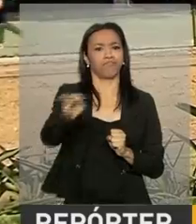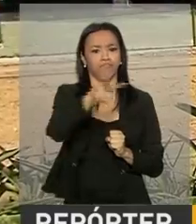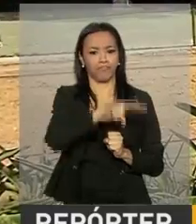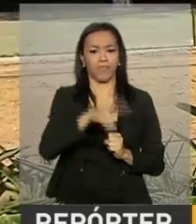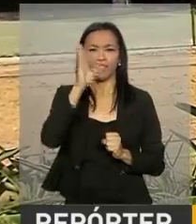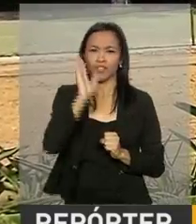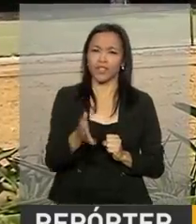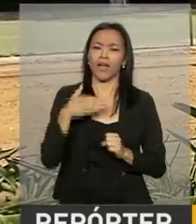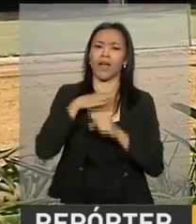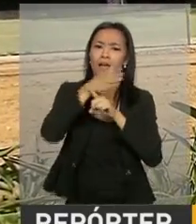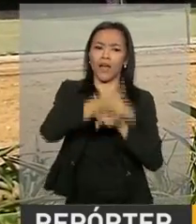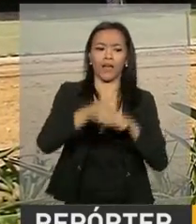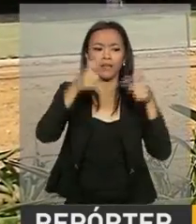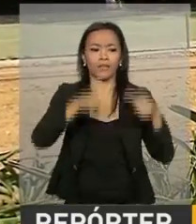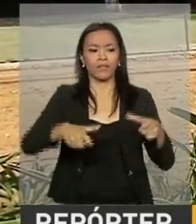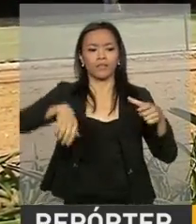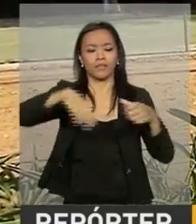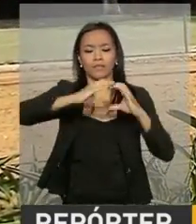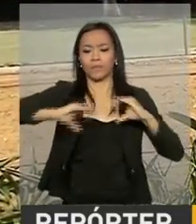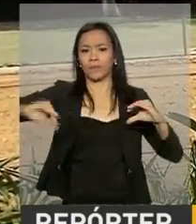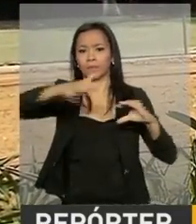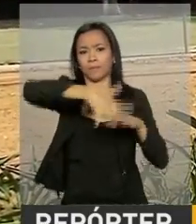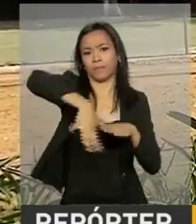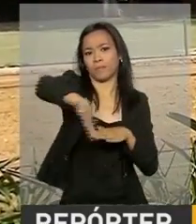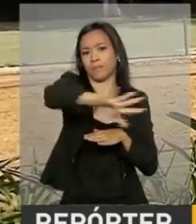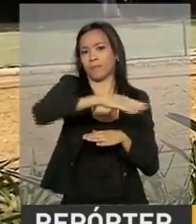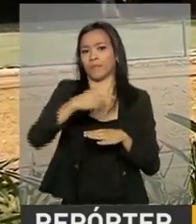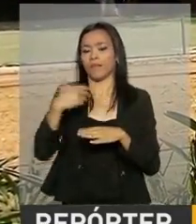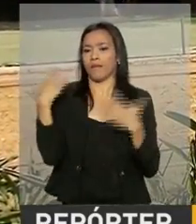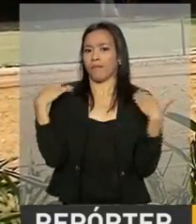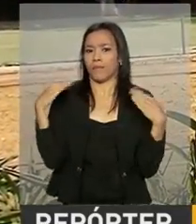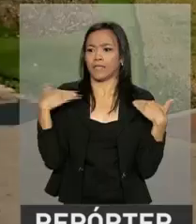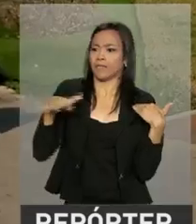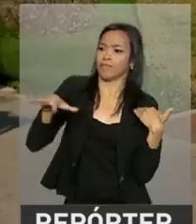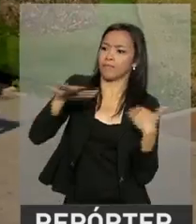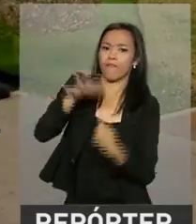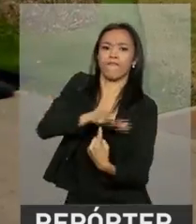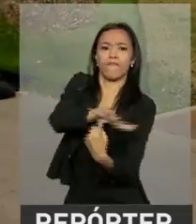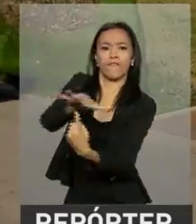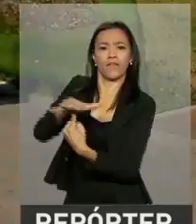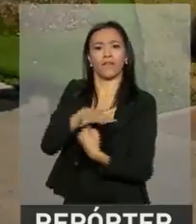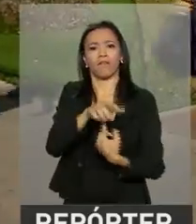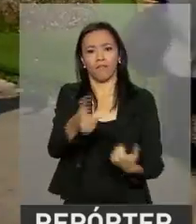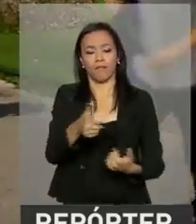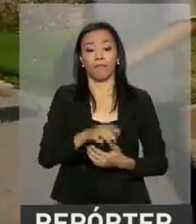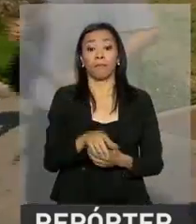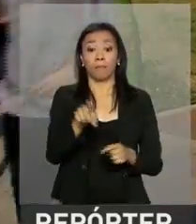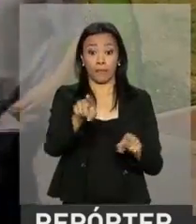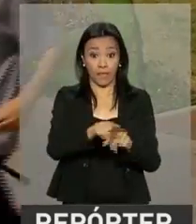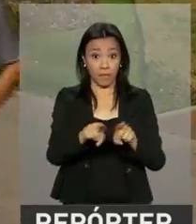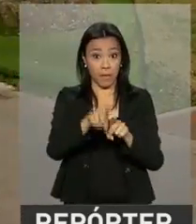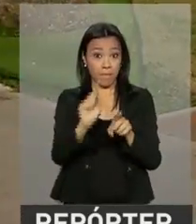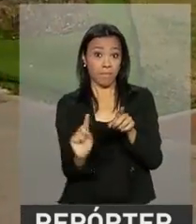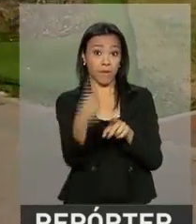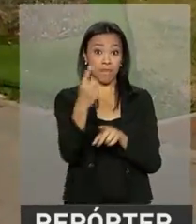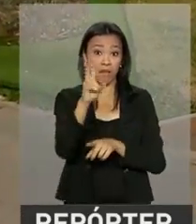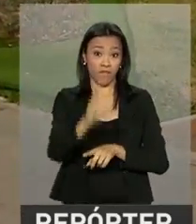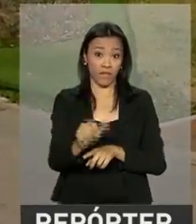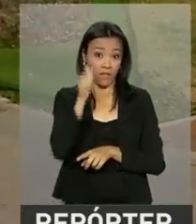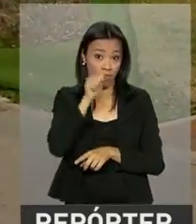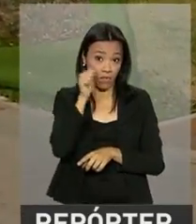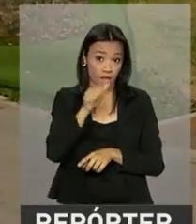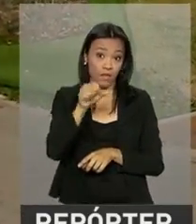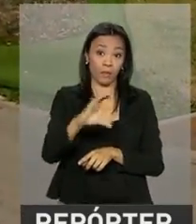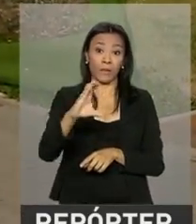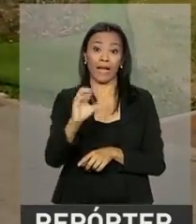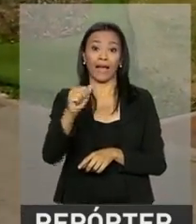andando, já fomos no Parque Olímpico, já demos uma volta aqui na pira, tá bem legal. Também é a primeira vez da canadense Kate Simpson no Rio de